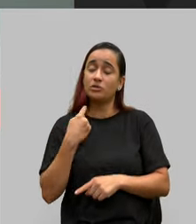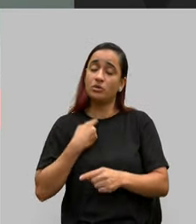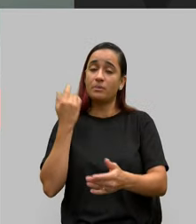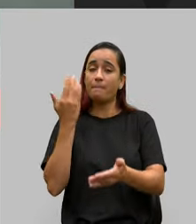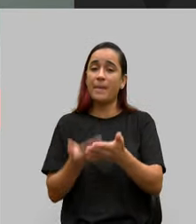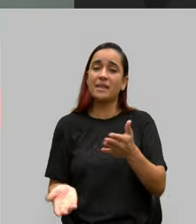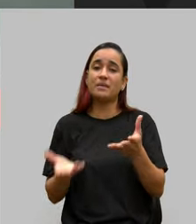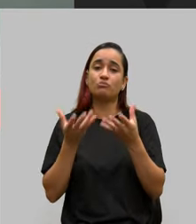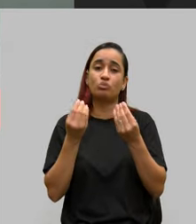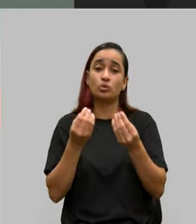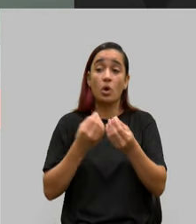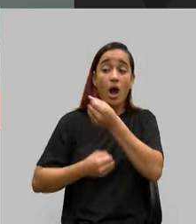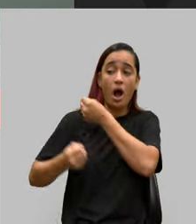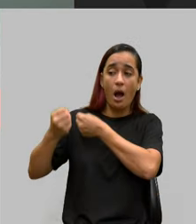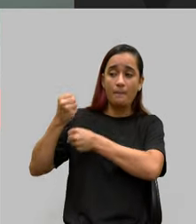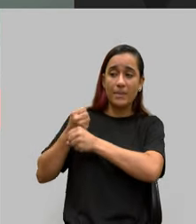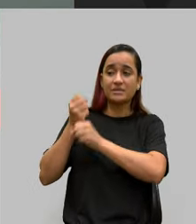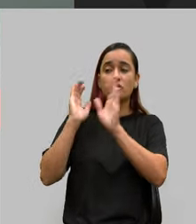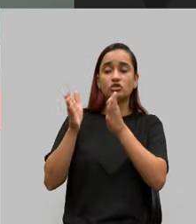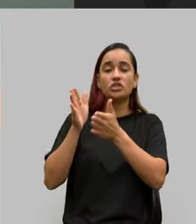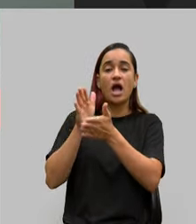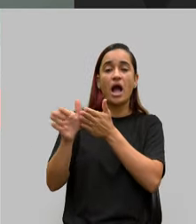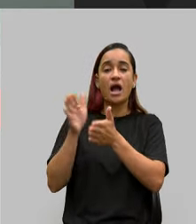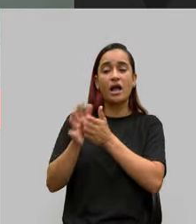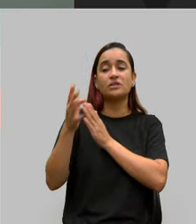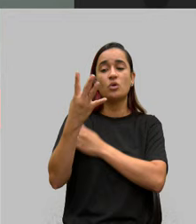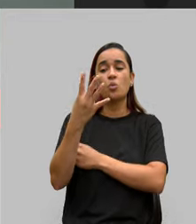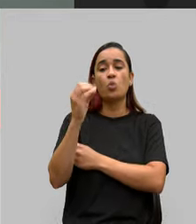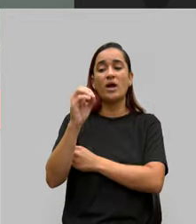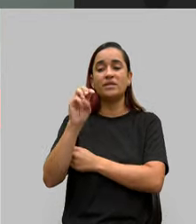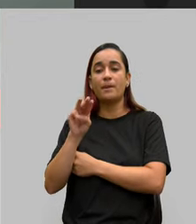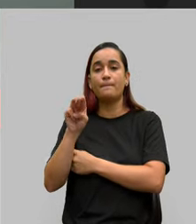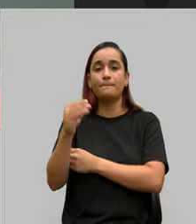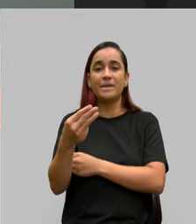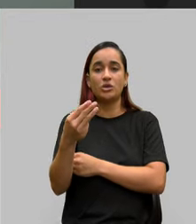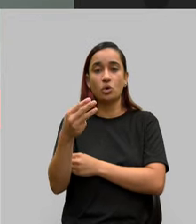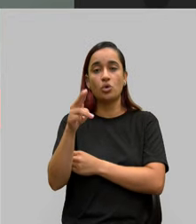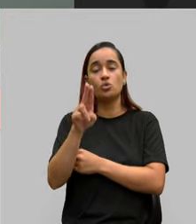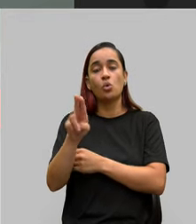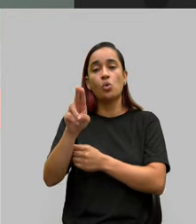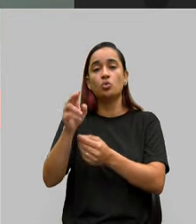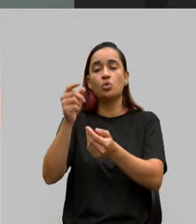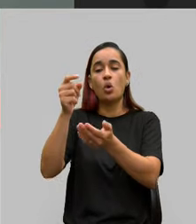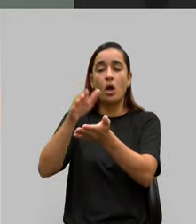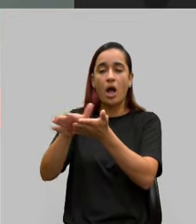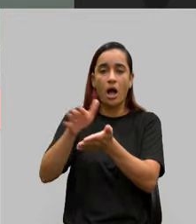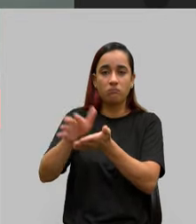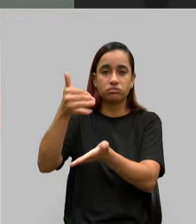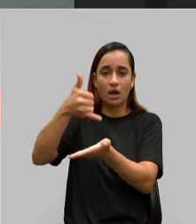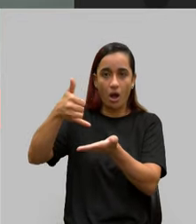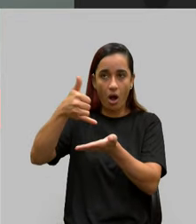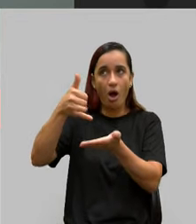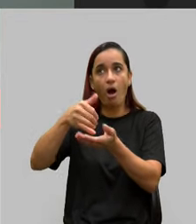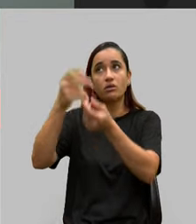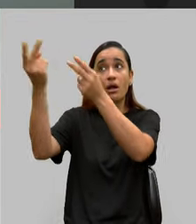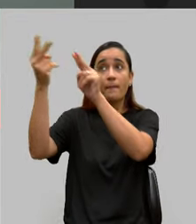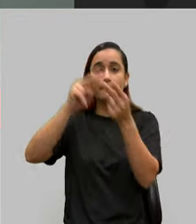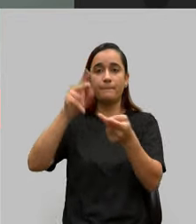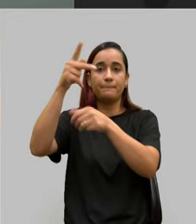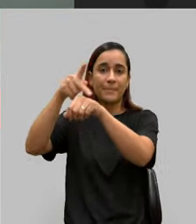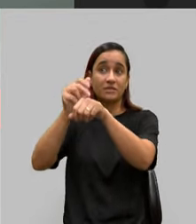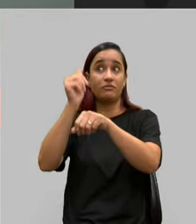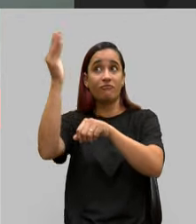só o ano passado foram gastos 40 milhões com judicializados de óleos importados de câo esses custos poderiam estar